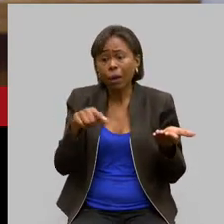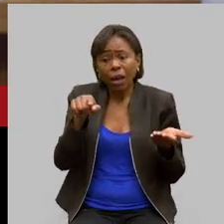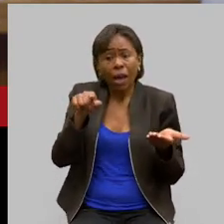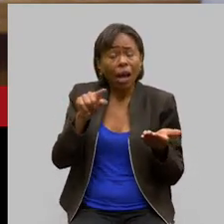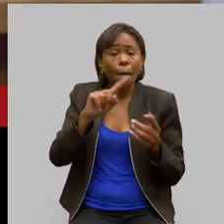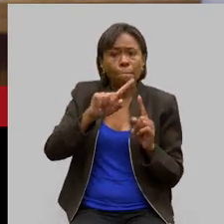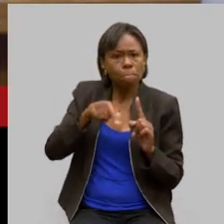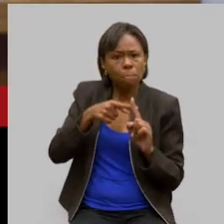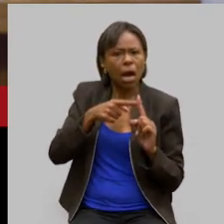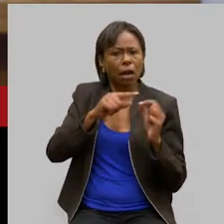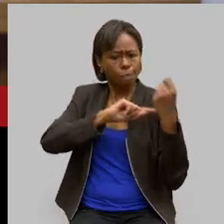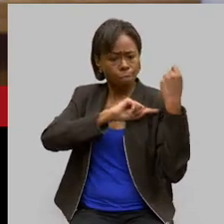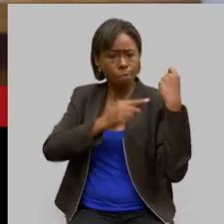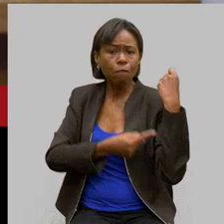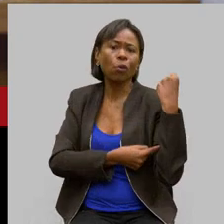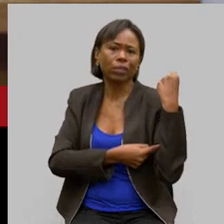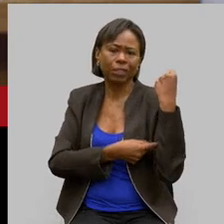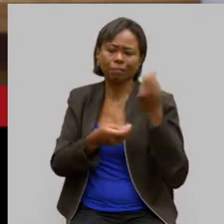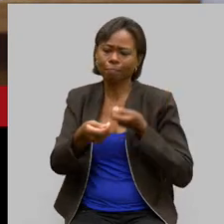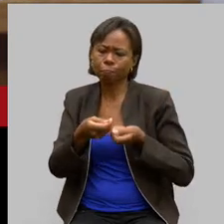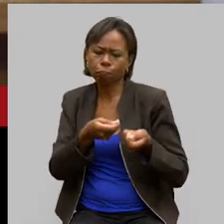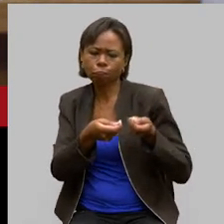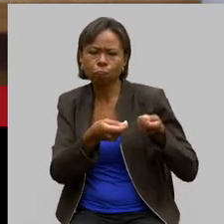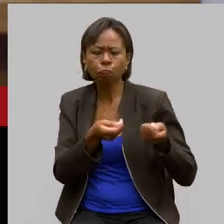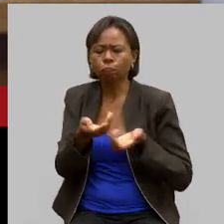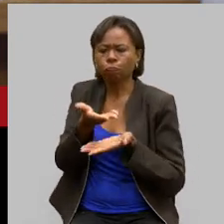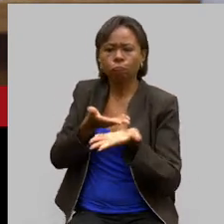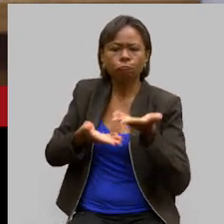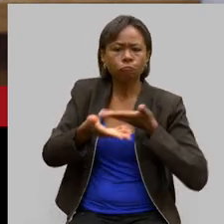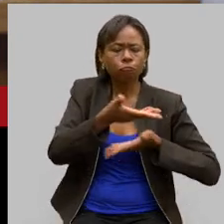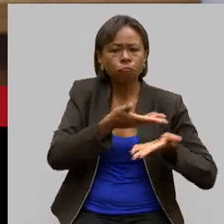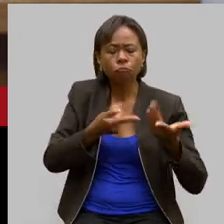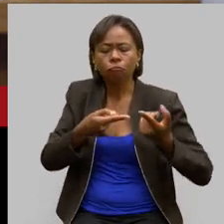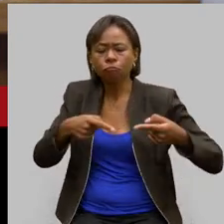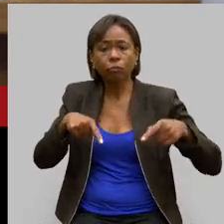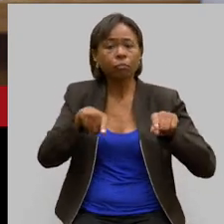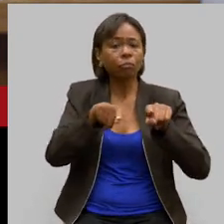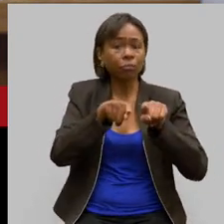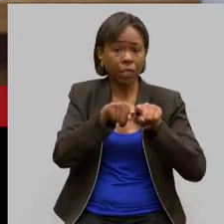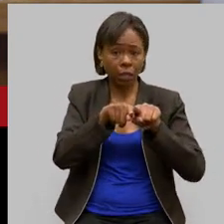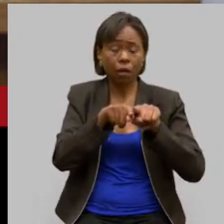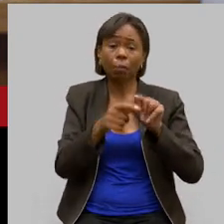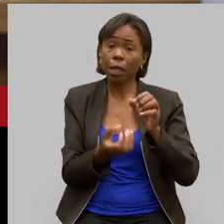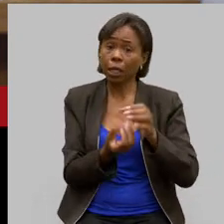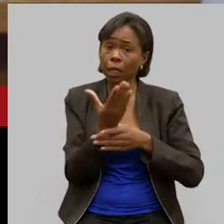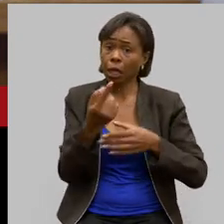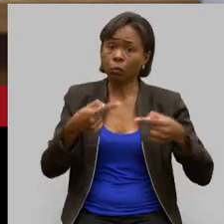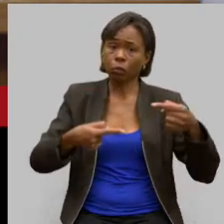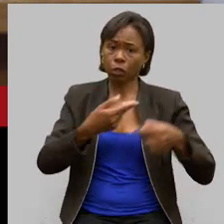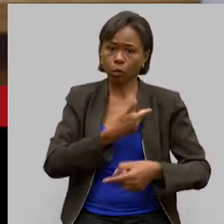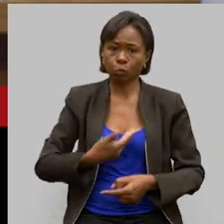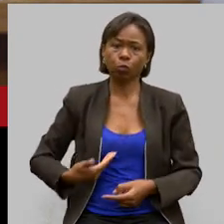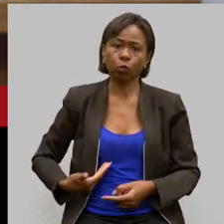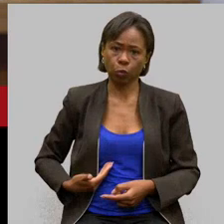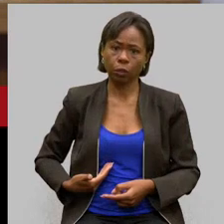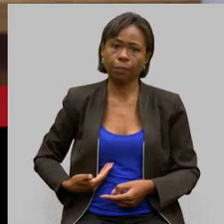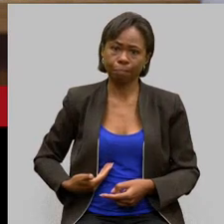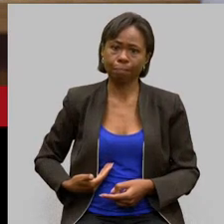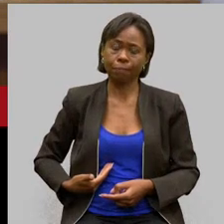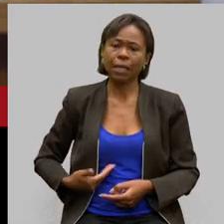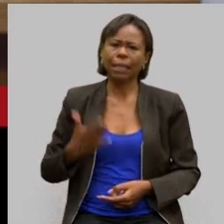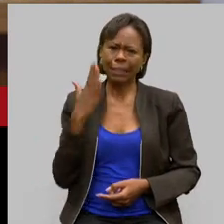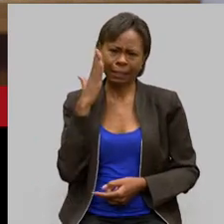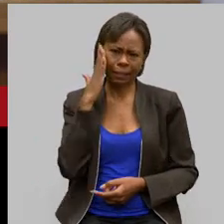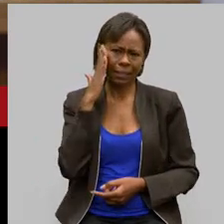é essa articulação que a gente precisa para implementar a política pública no estado e nós estamos implementando a gente sabe que tem